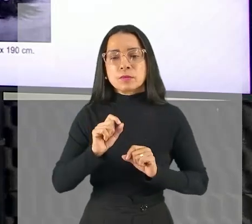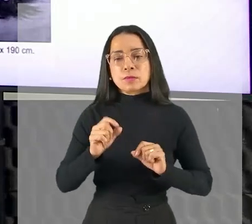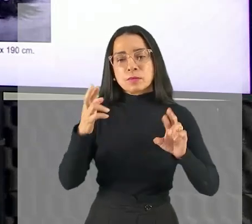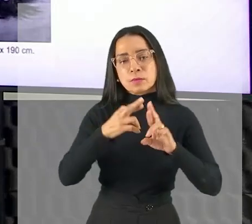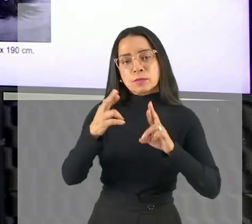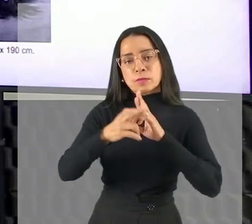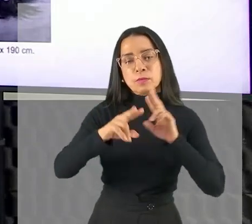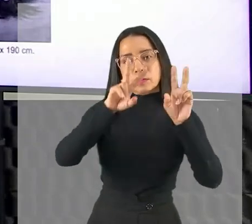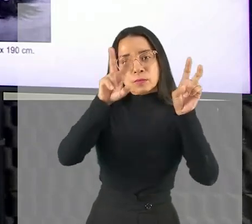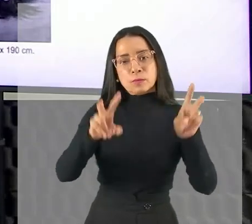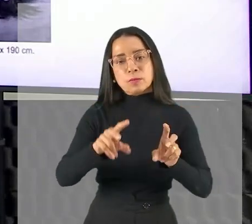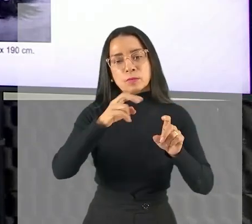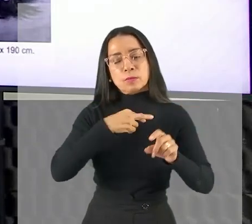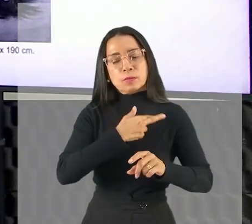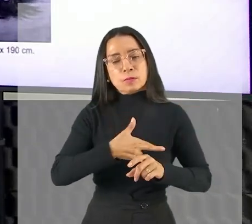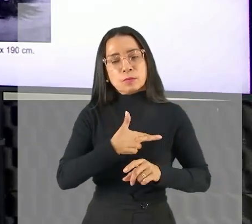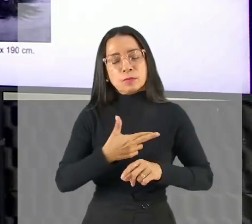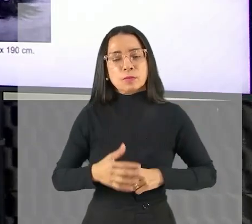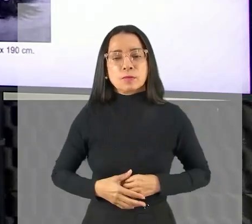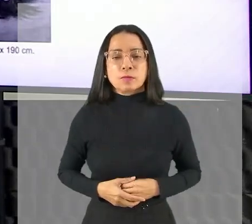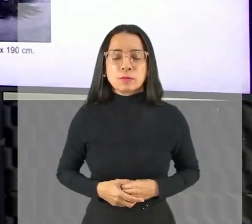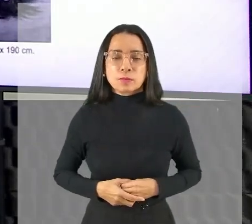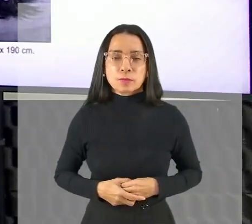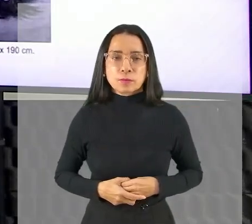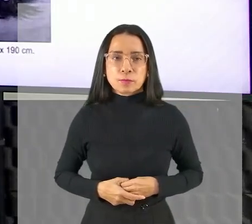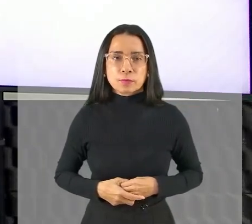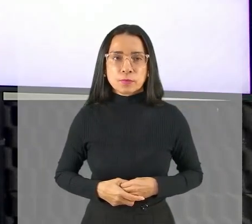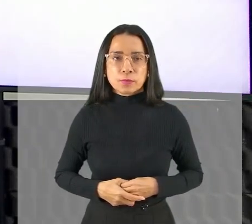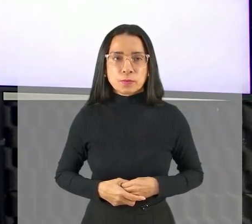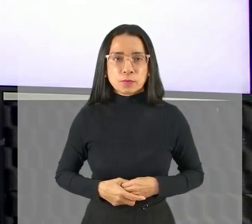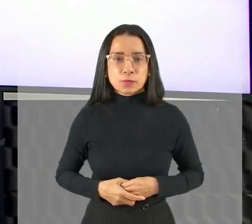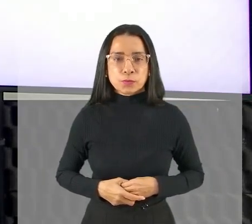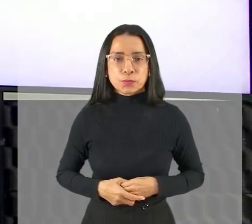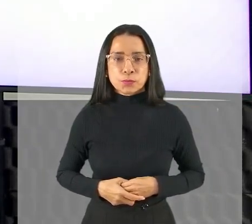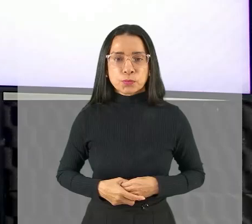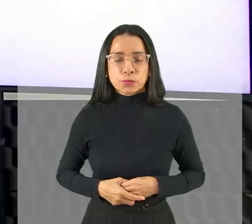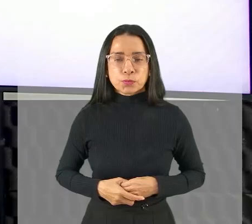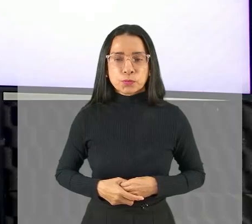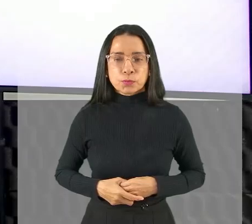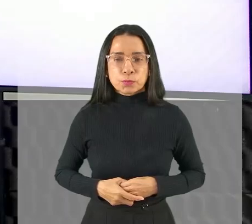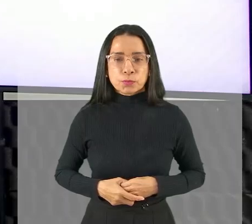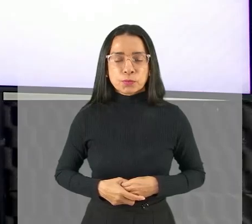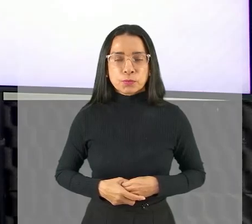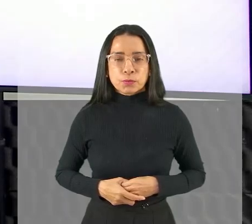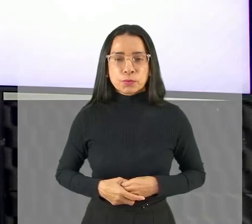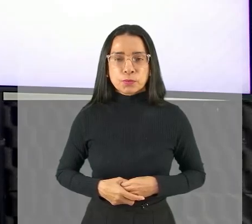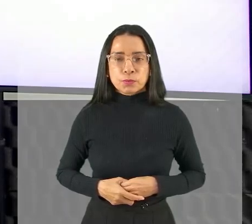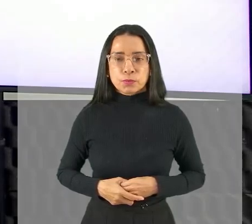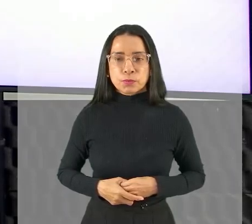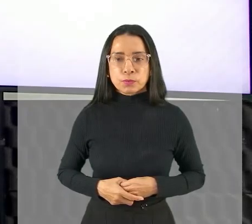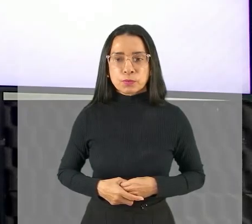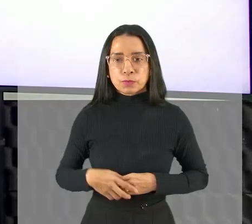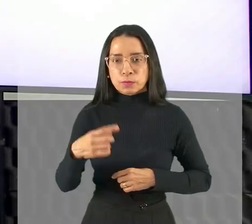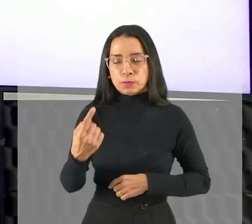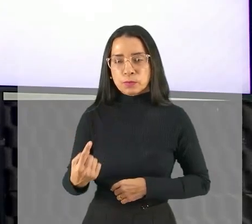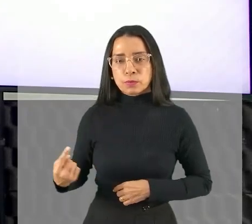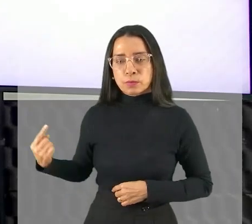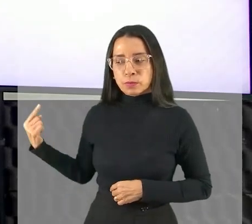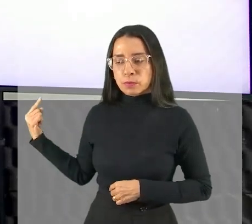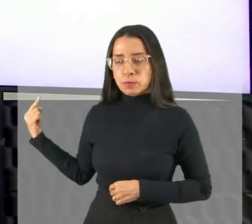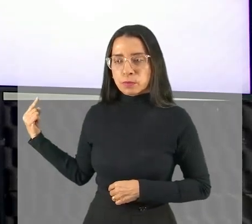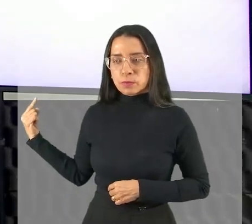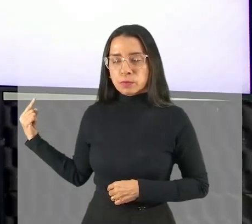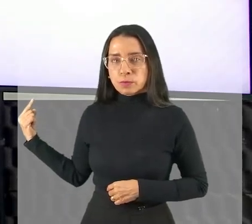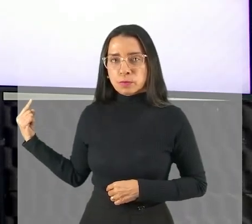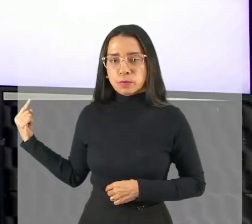do romantismo. Vamos ver o que é que a questão está apontando. Nessa obra, que retrata uma cena de